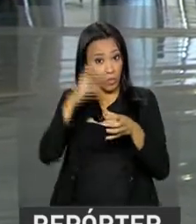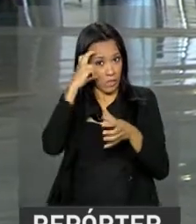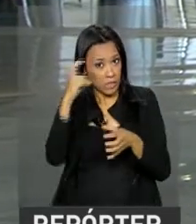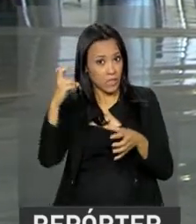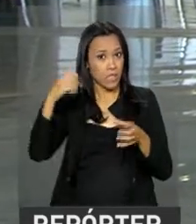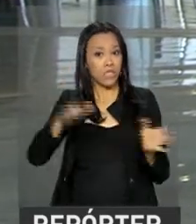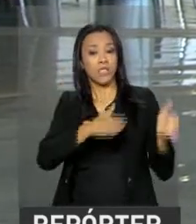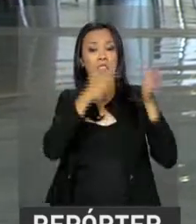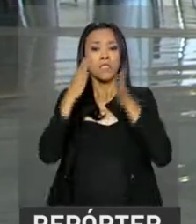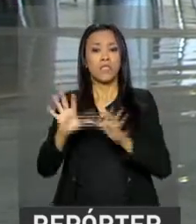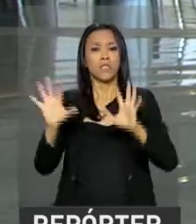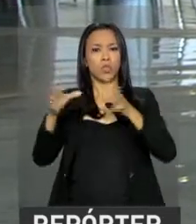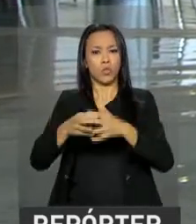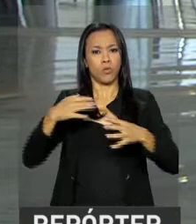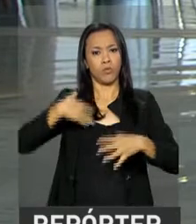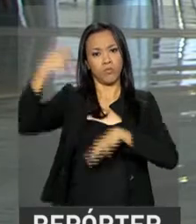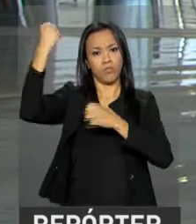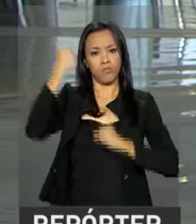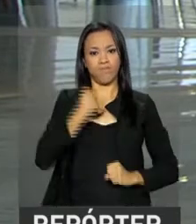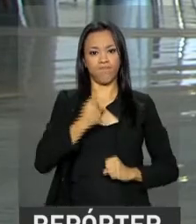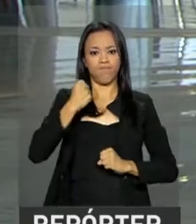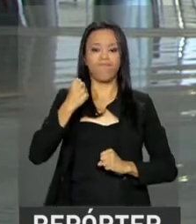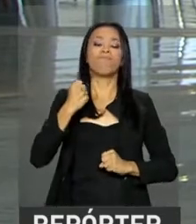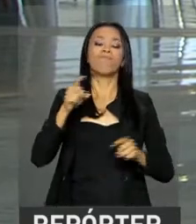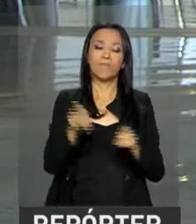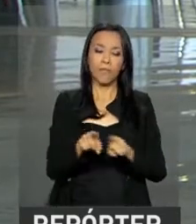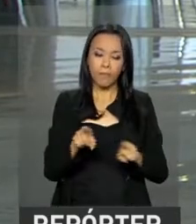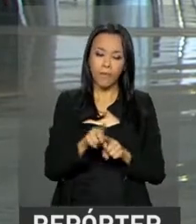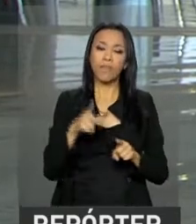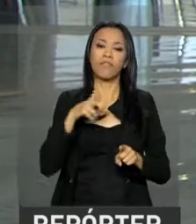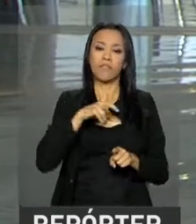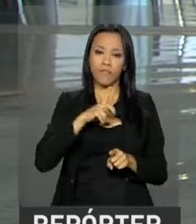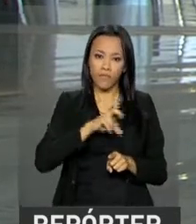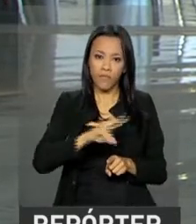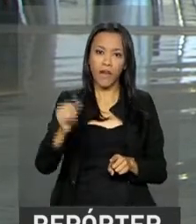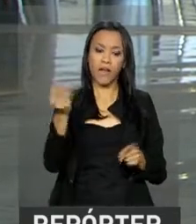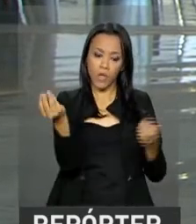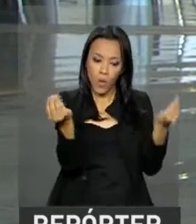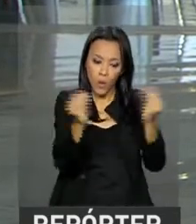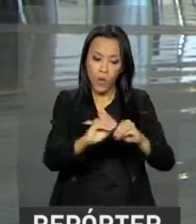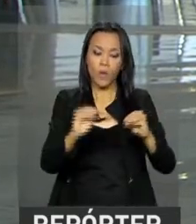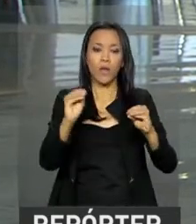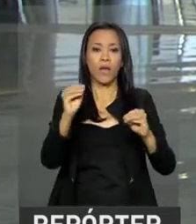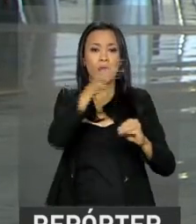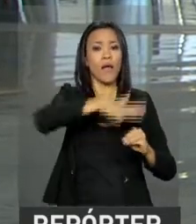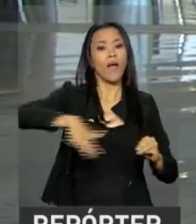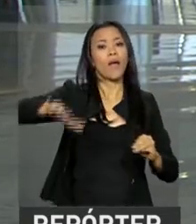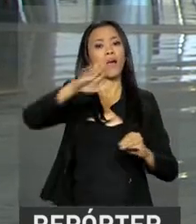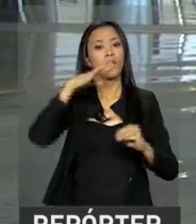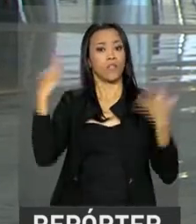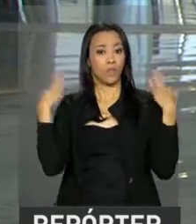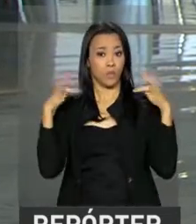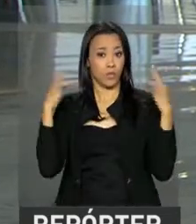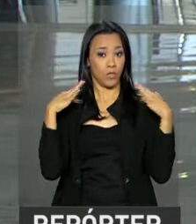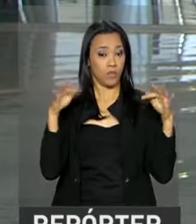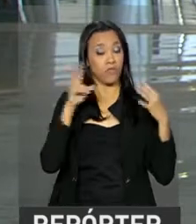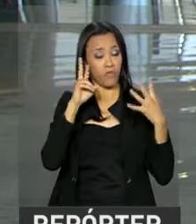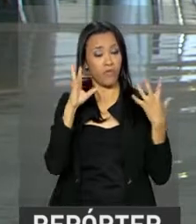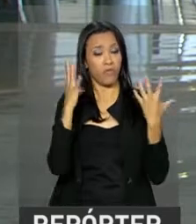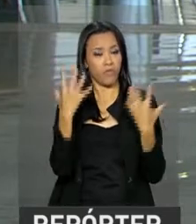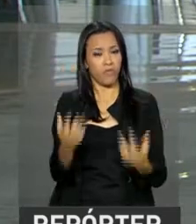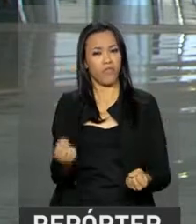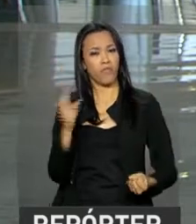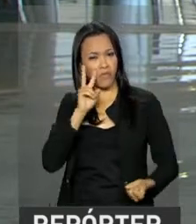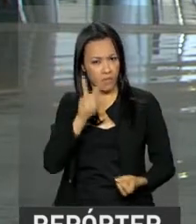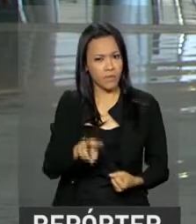armadas o governo federal também vai incluir o setor de turismo era na elaboração desse plano de segurança para o rio de janeiro vamos ver vamos ouvir